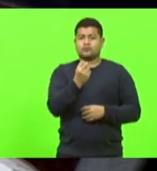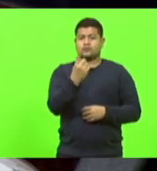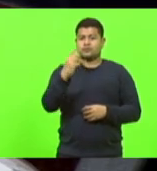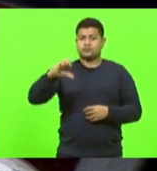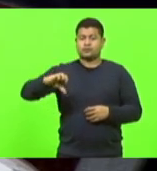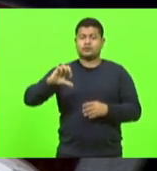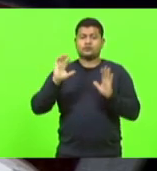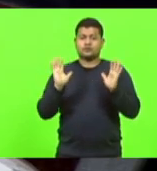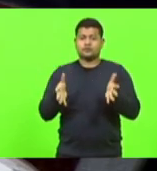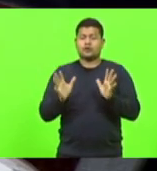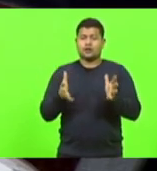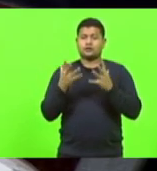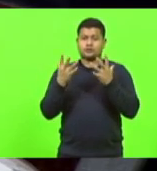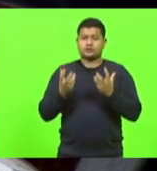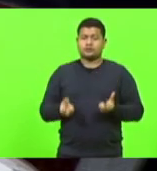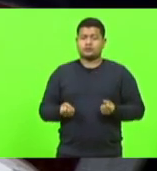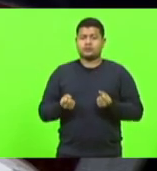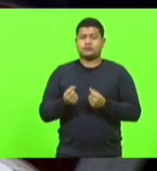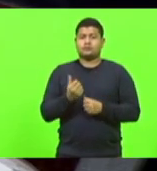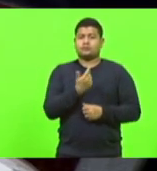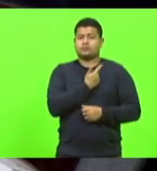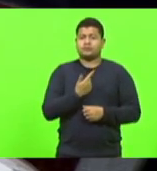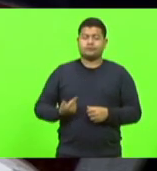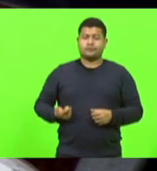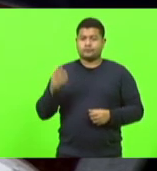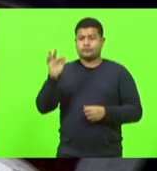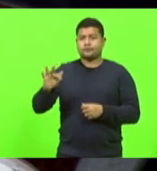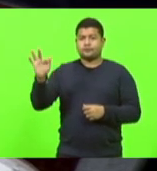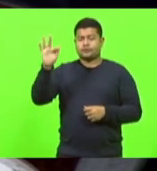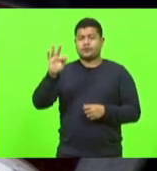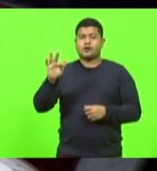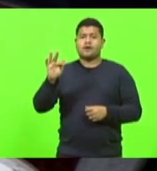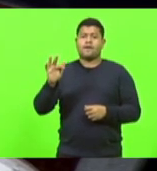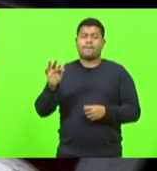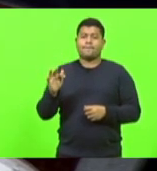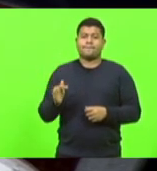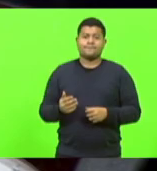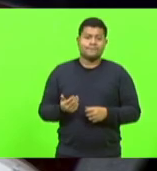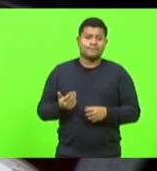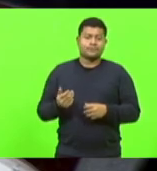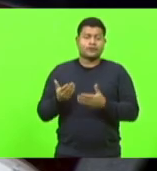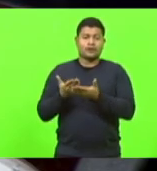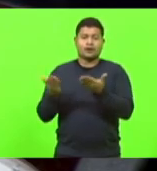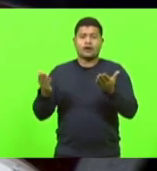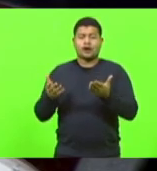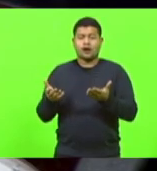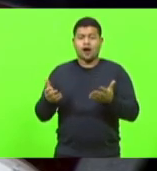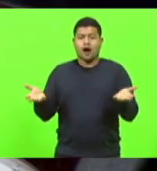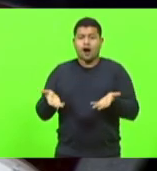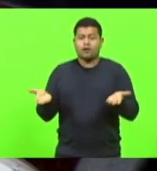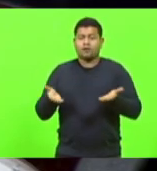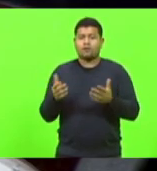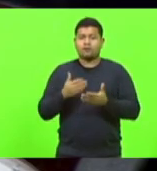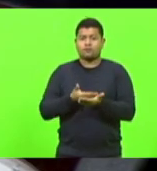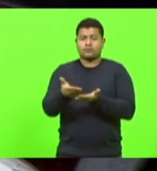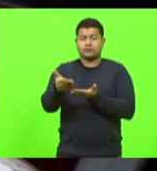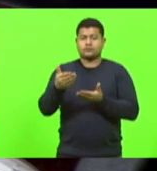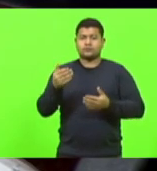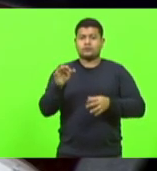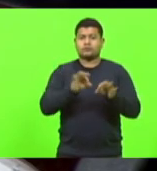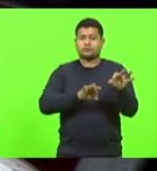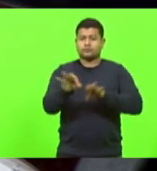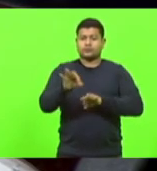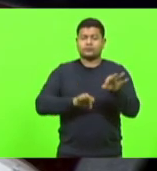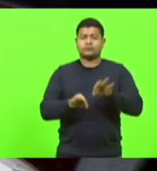adotadas pela pelo Governo Federal na União de modo a promover os ajustes imprescindíveis ao